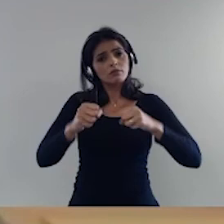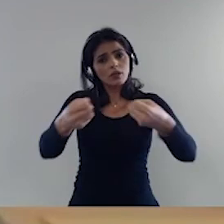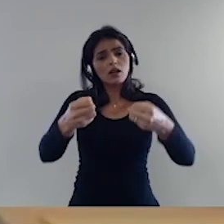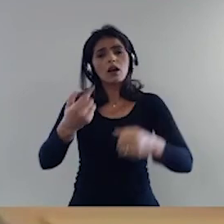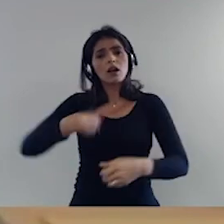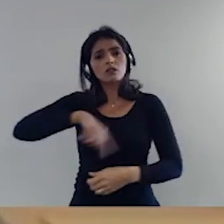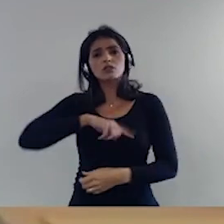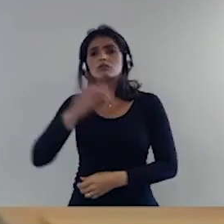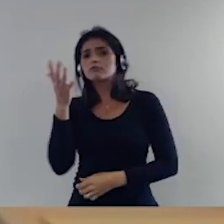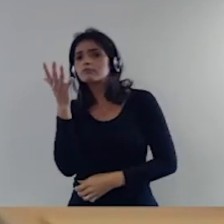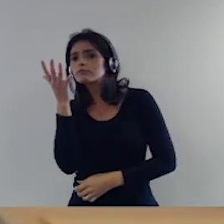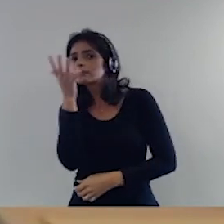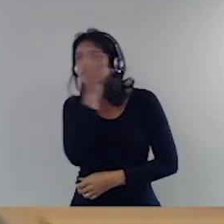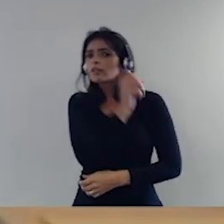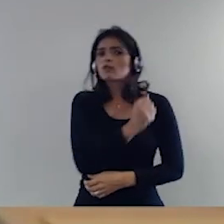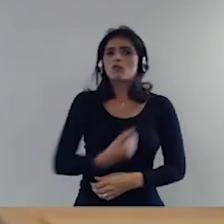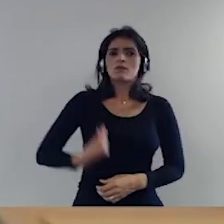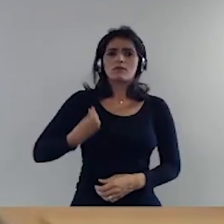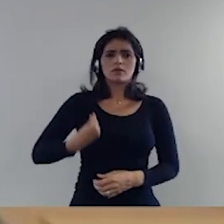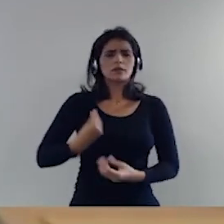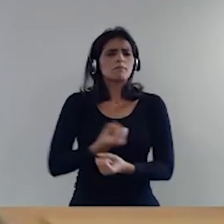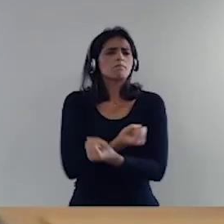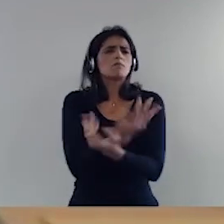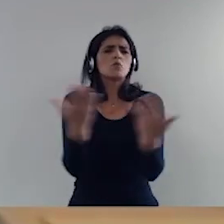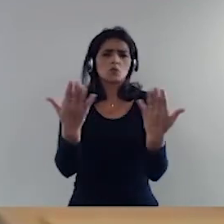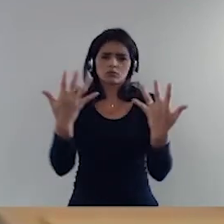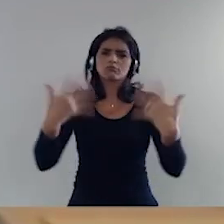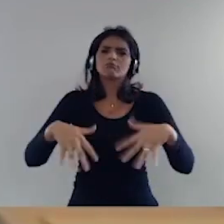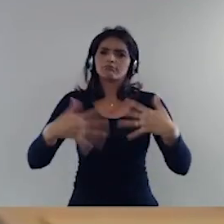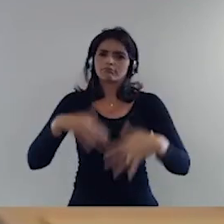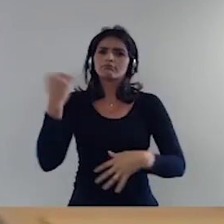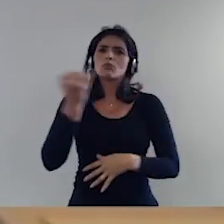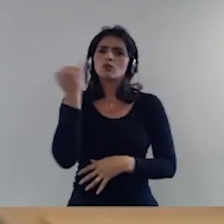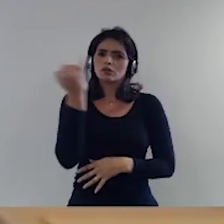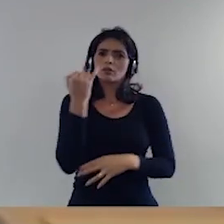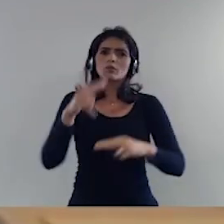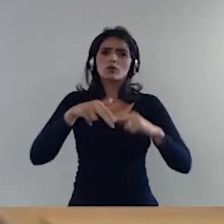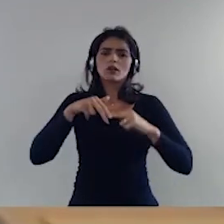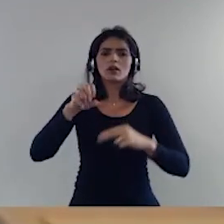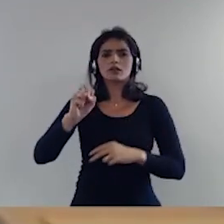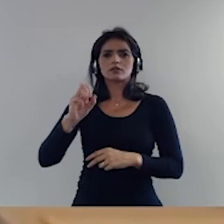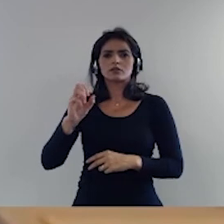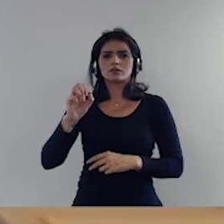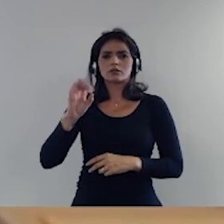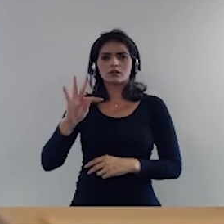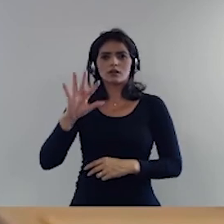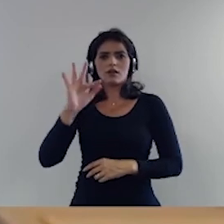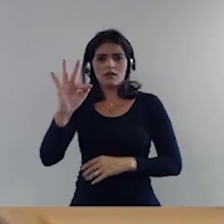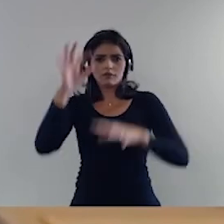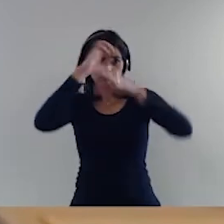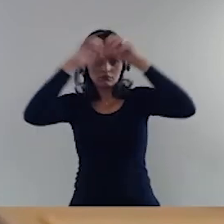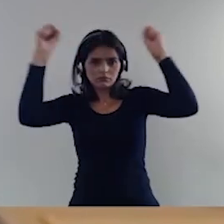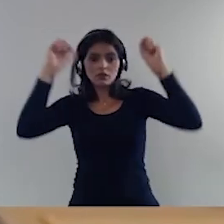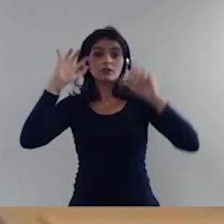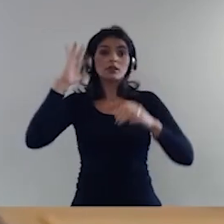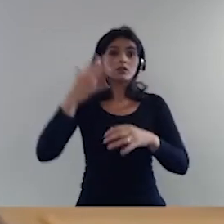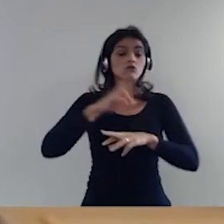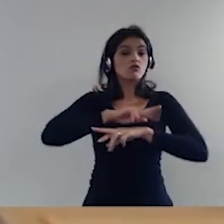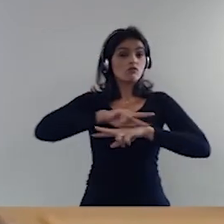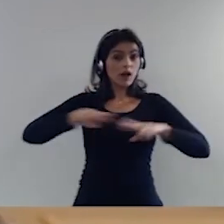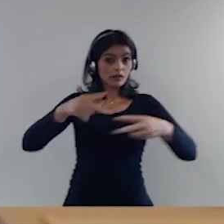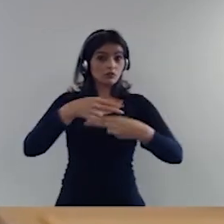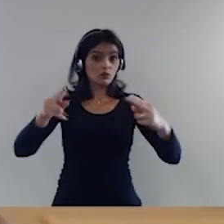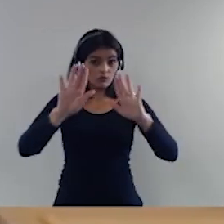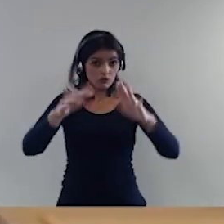muitas vidas por conta de algumas medidas que foram tomadas pelo Supremo Tribunal Federal. A primeira